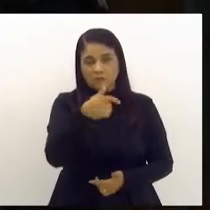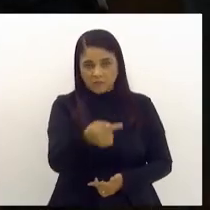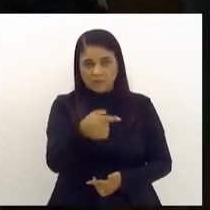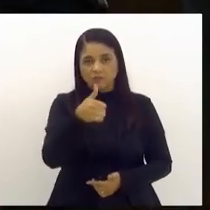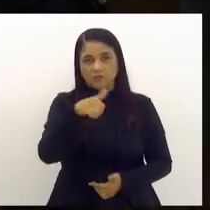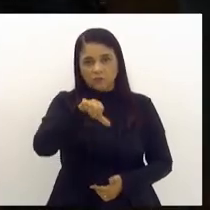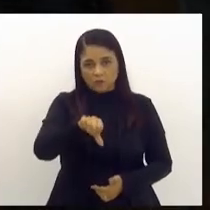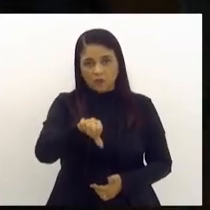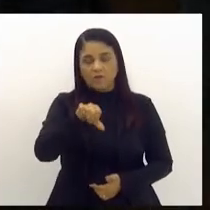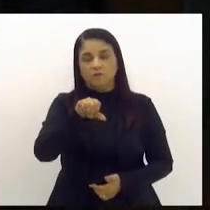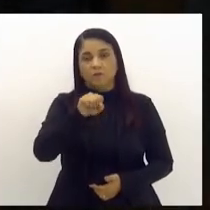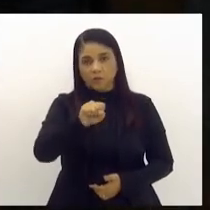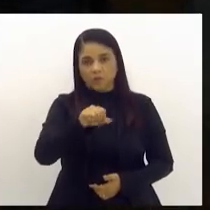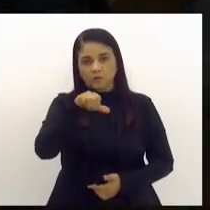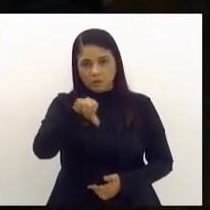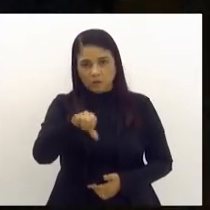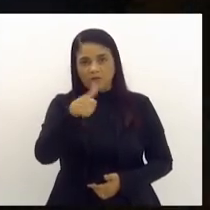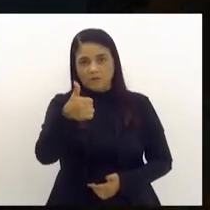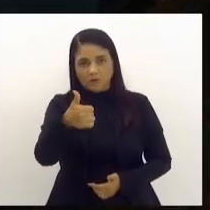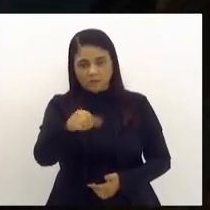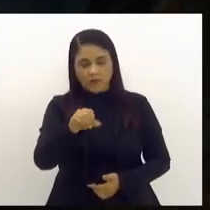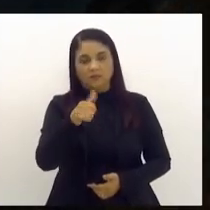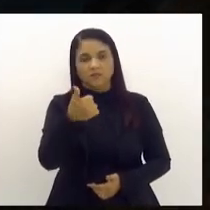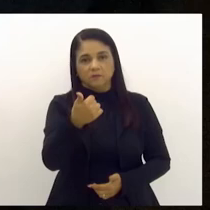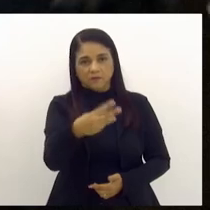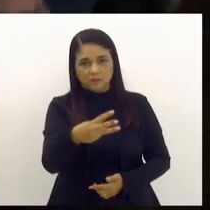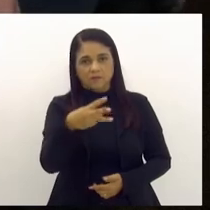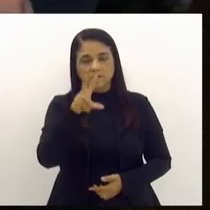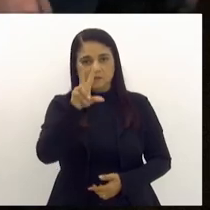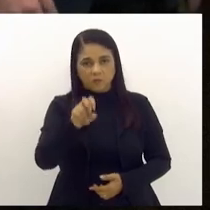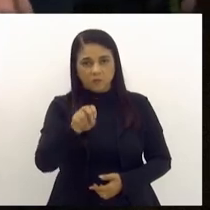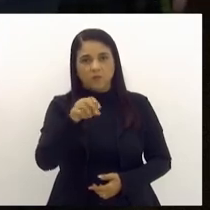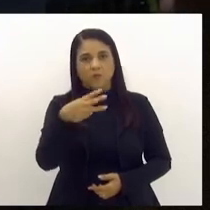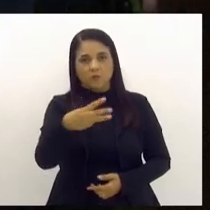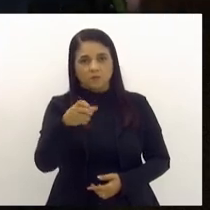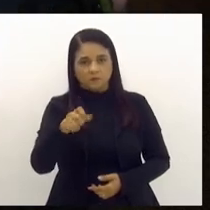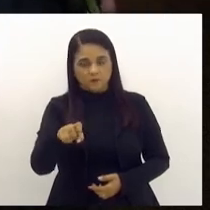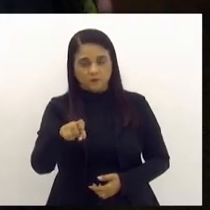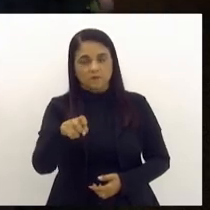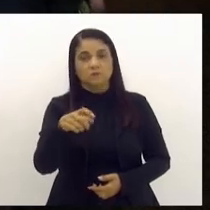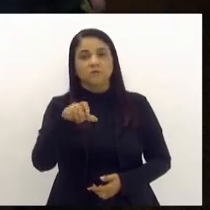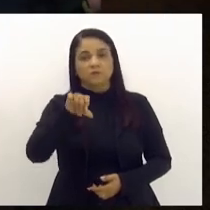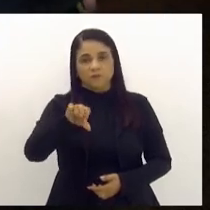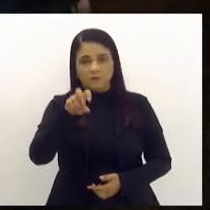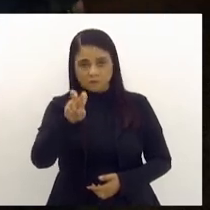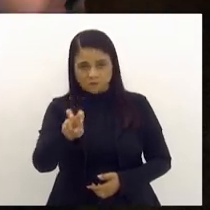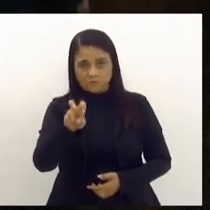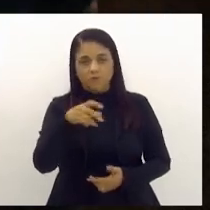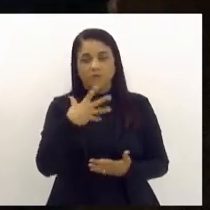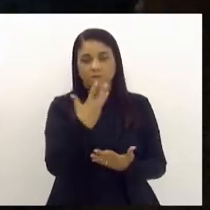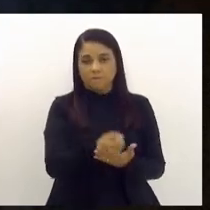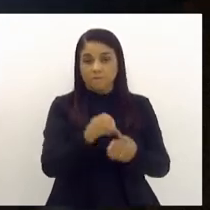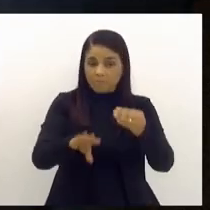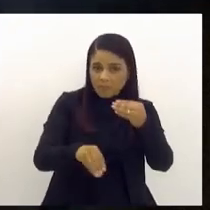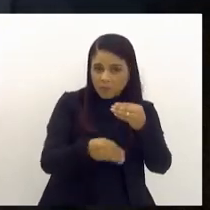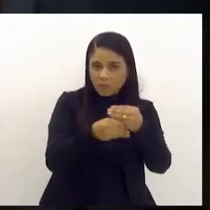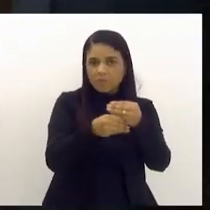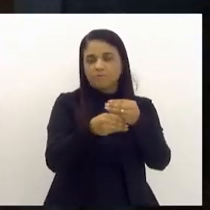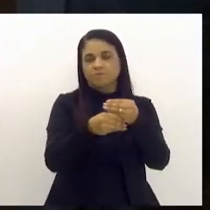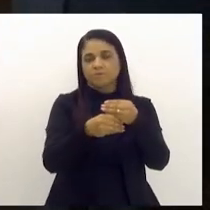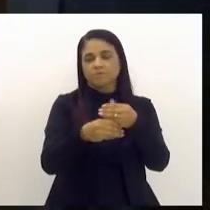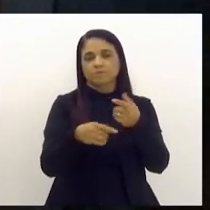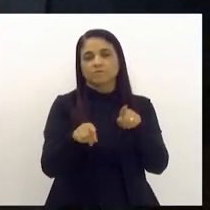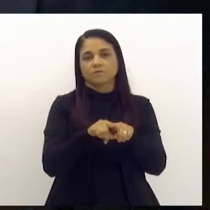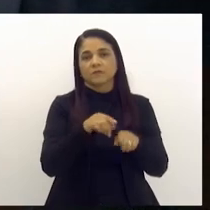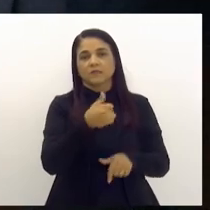10, 13, 33, 40, 50, 94, 95. Favorável com subemenda aglutinativa às